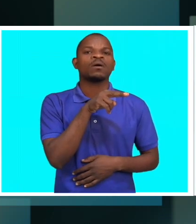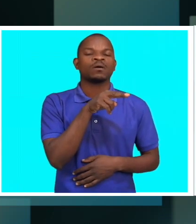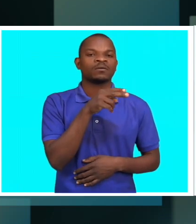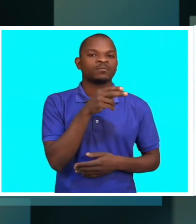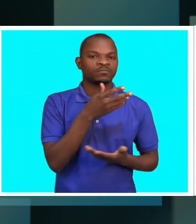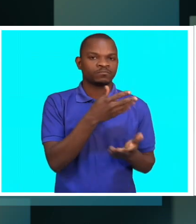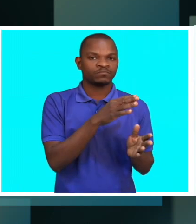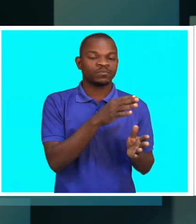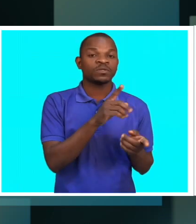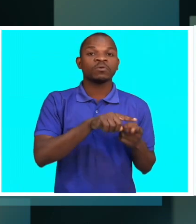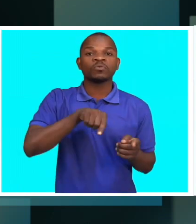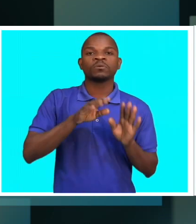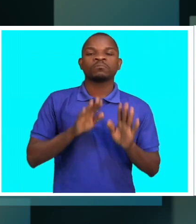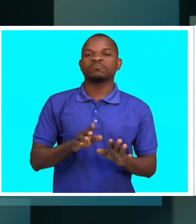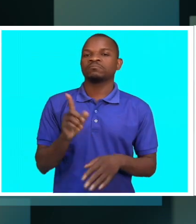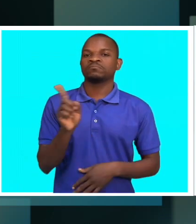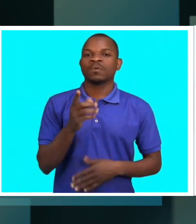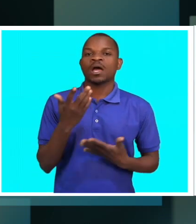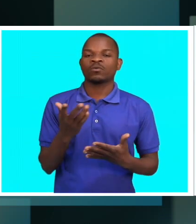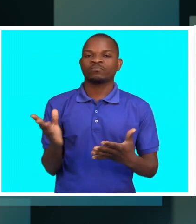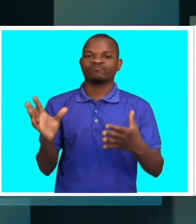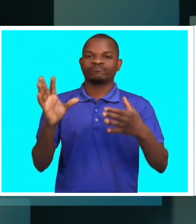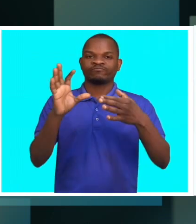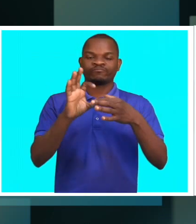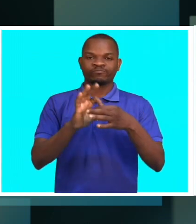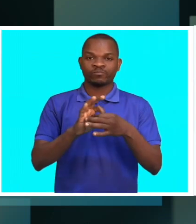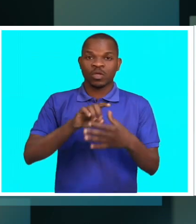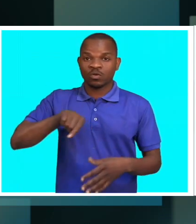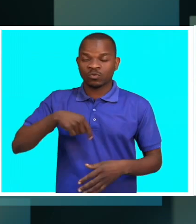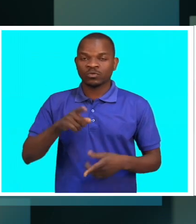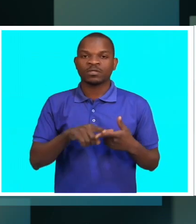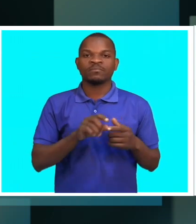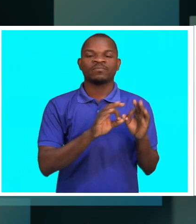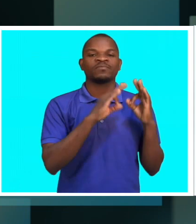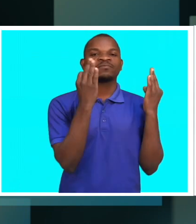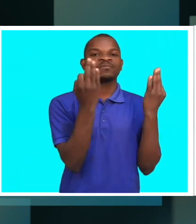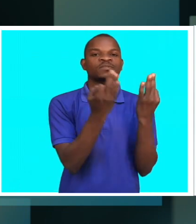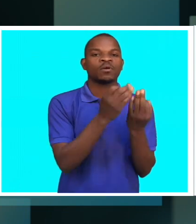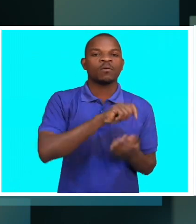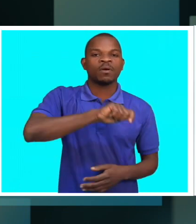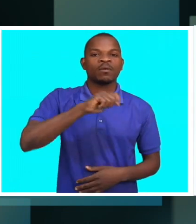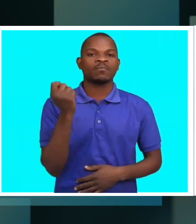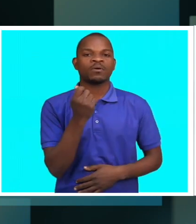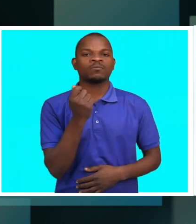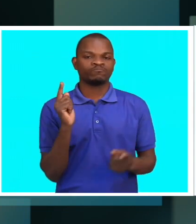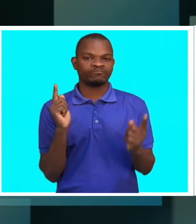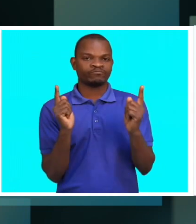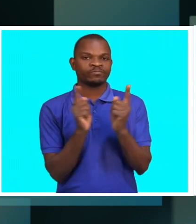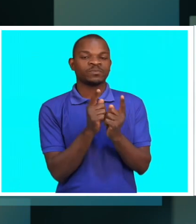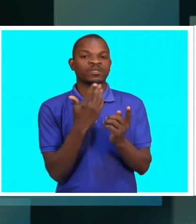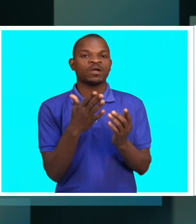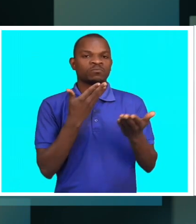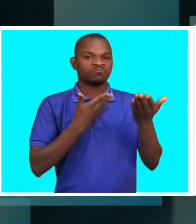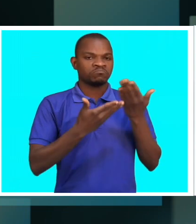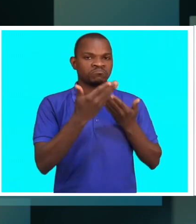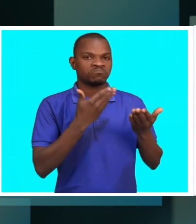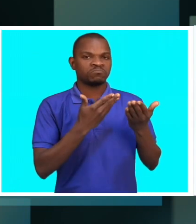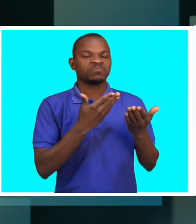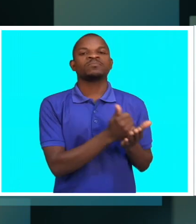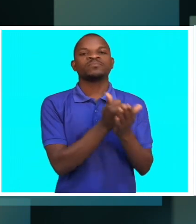lugar, do que estamos parados. Então hoje há uma simbiosidade entre nós e a federação de badminton. Então vieram ter conosco.